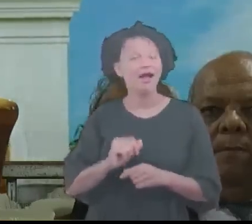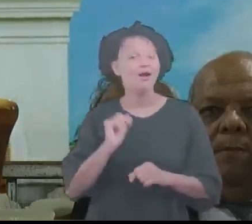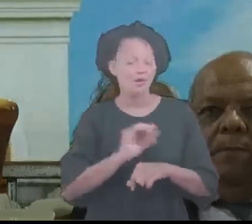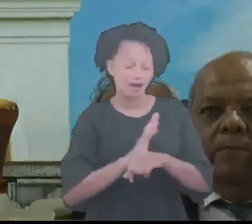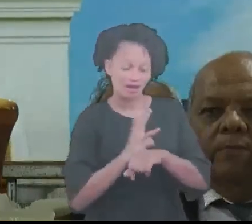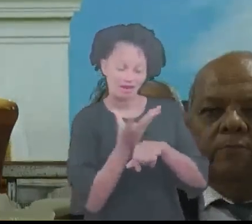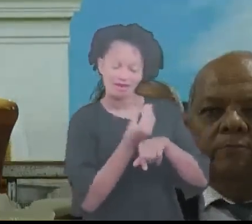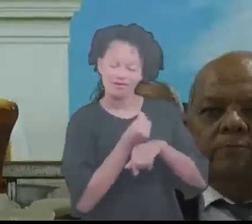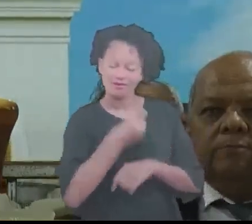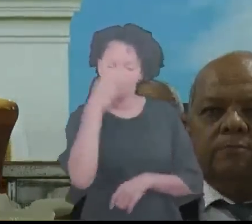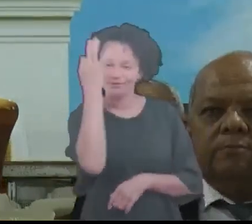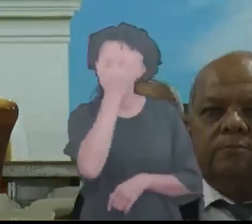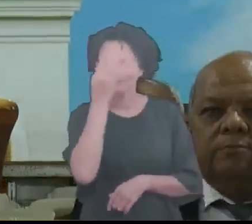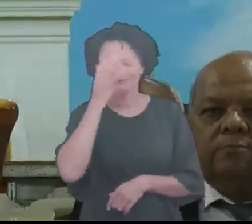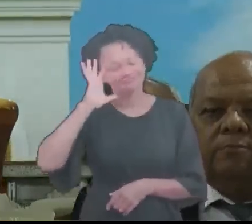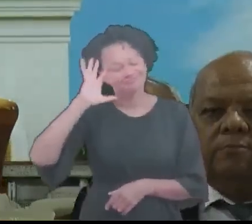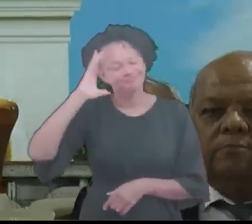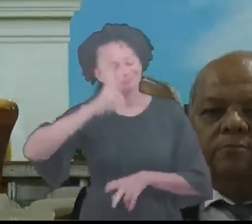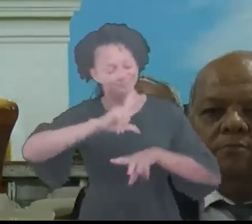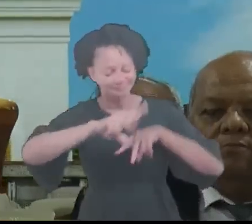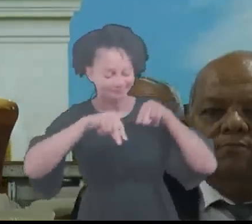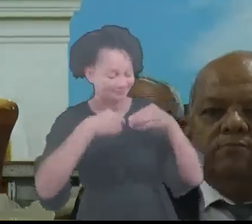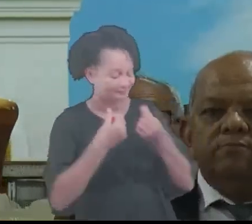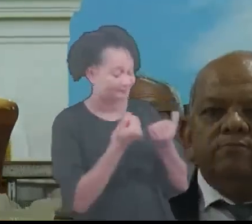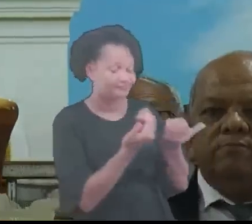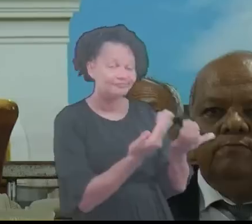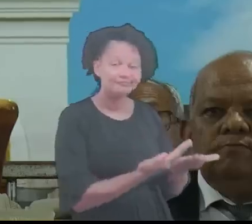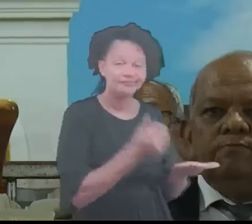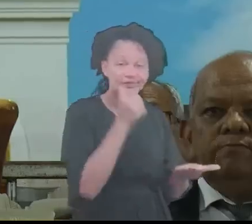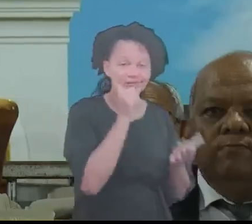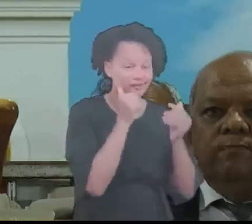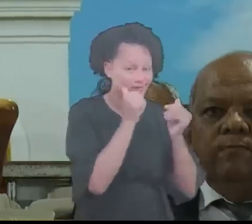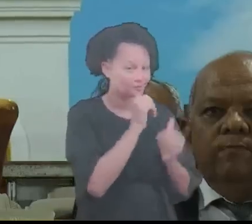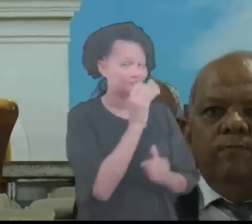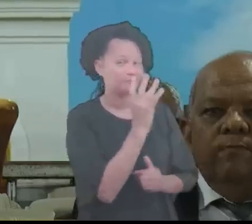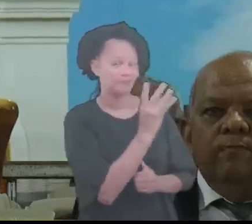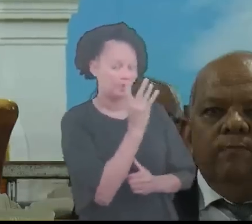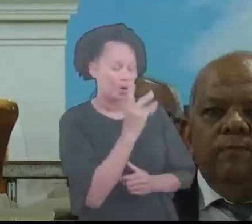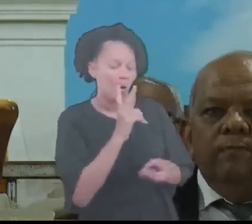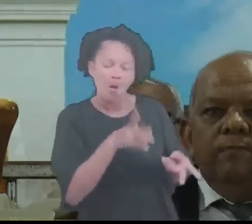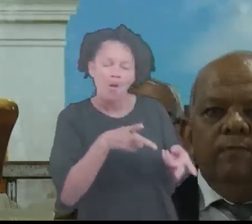dar presentes à noiva. Observe que ele diz: